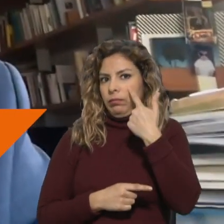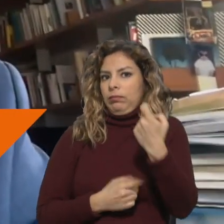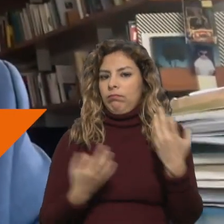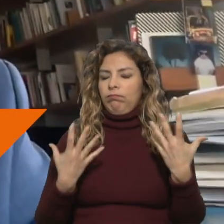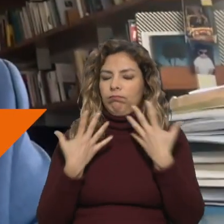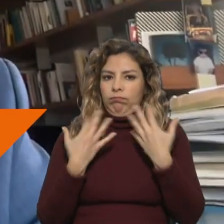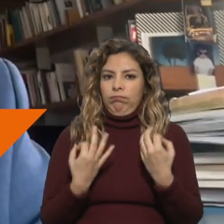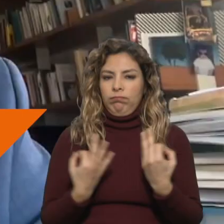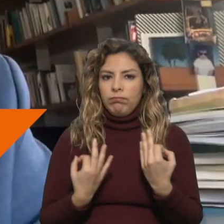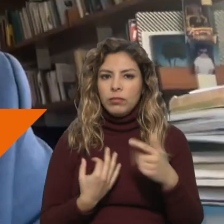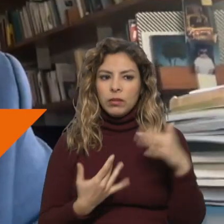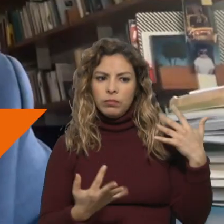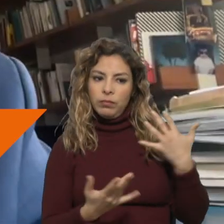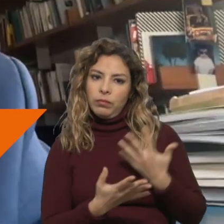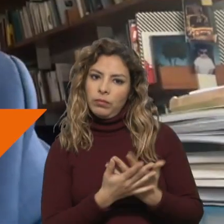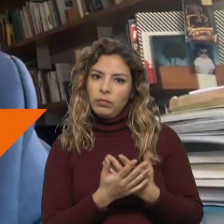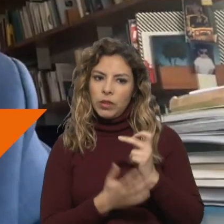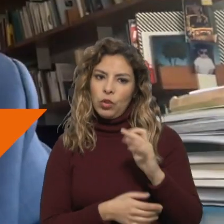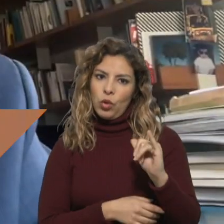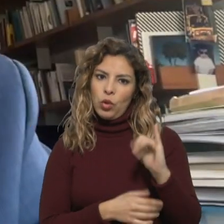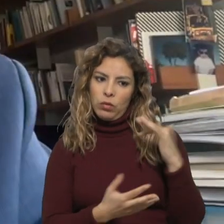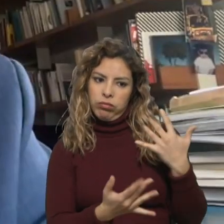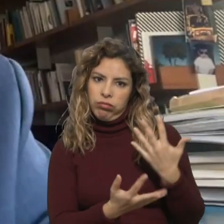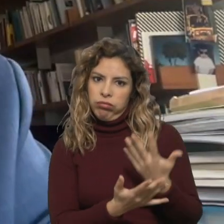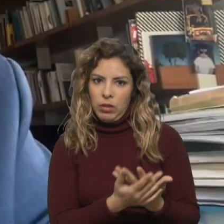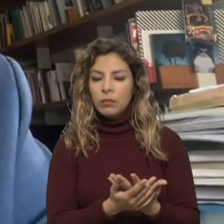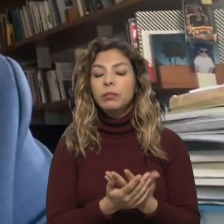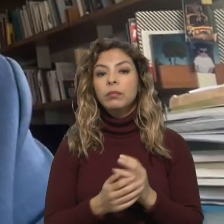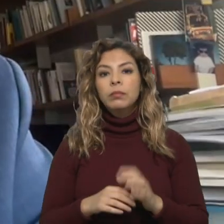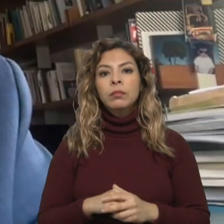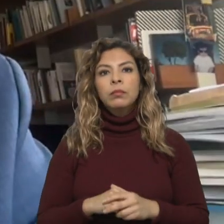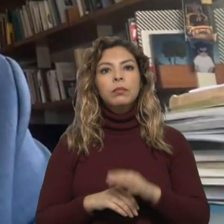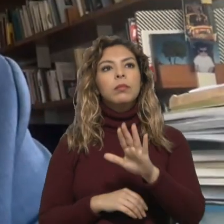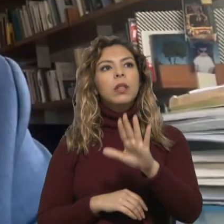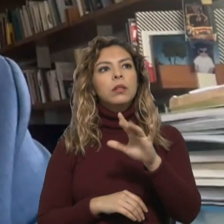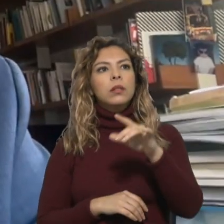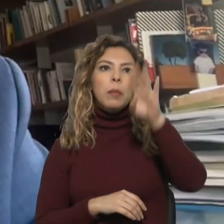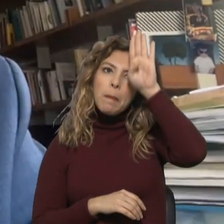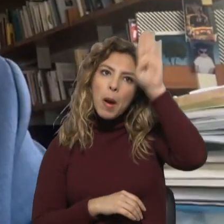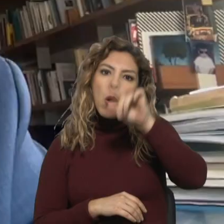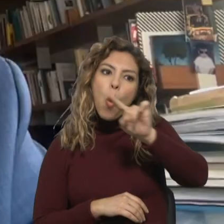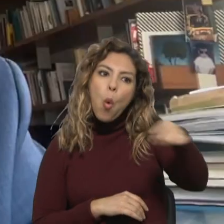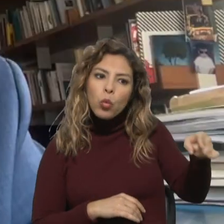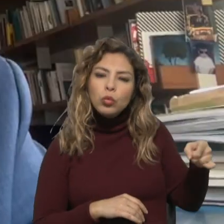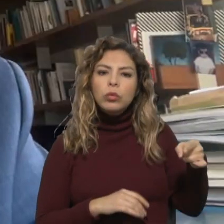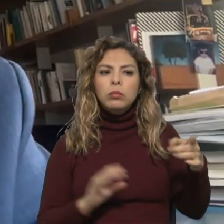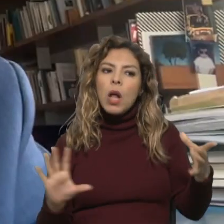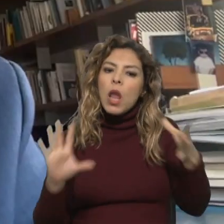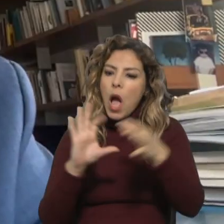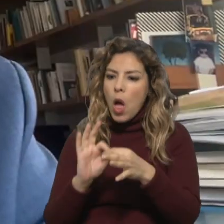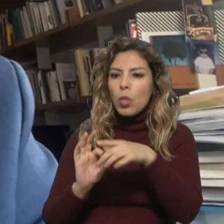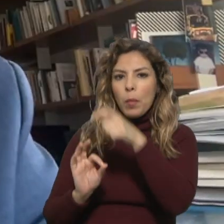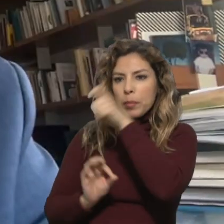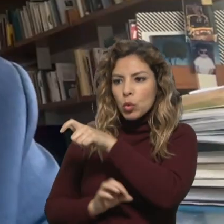seu pontificado. Com isto não quero dizer que outros papas não tivessem também a ver com a vida real das pessoas,